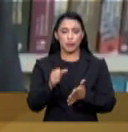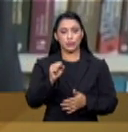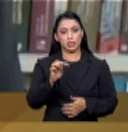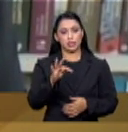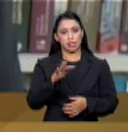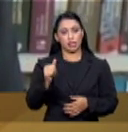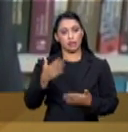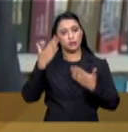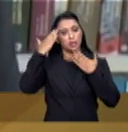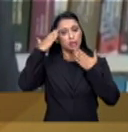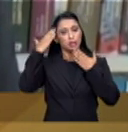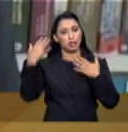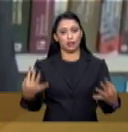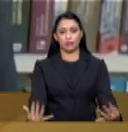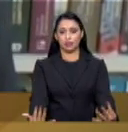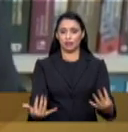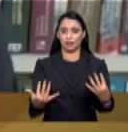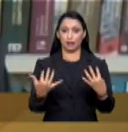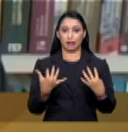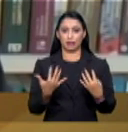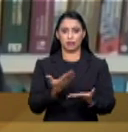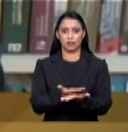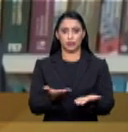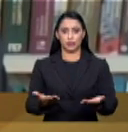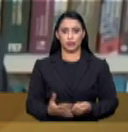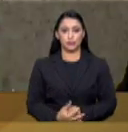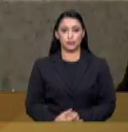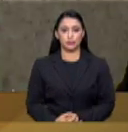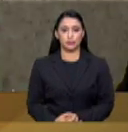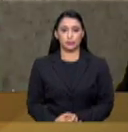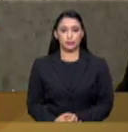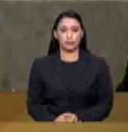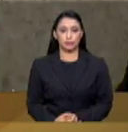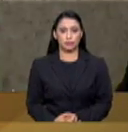agradeço muito a atenção de Vossas Excelências.